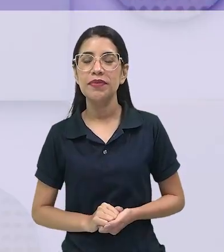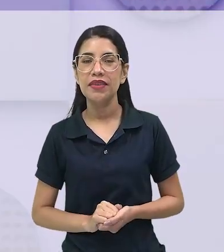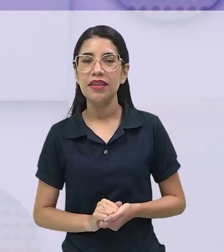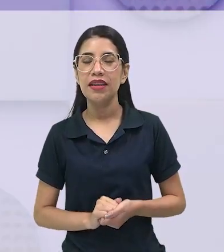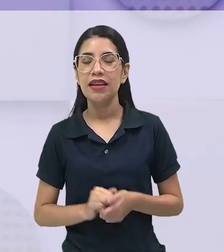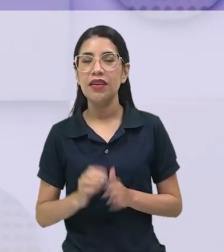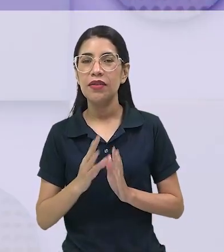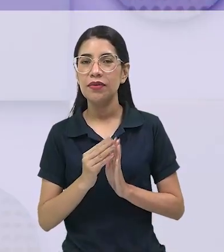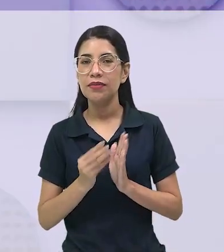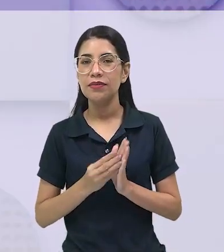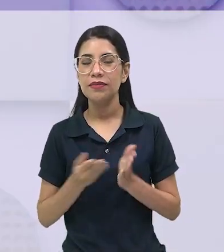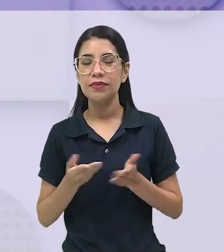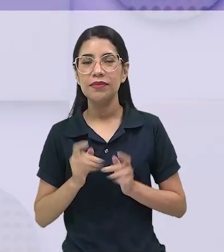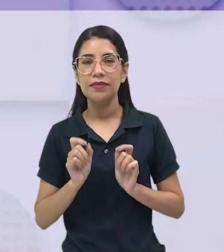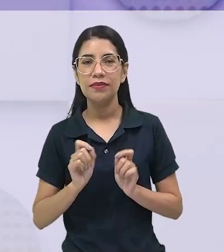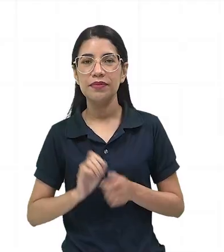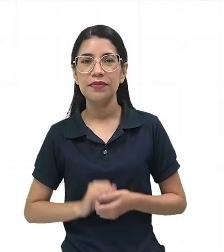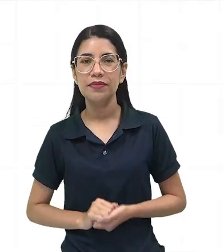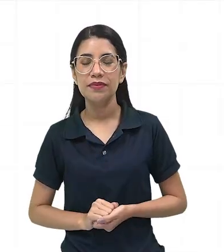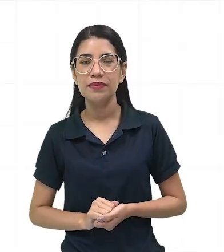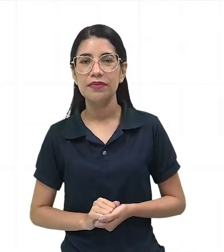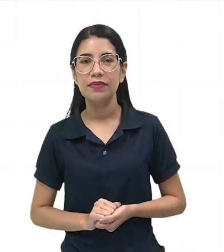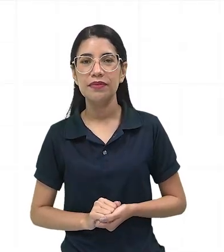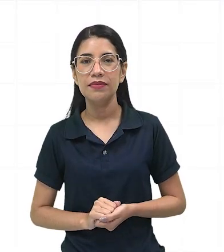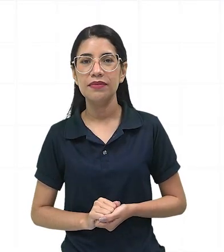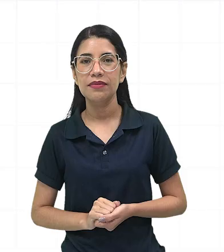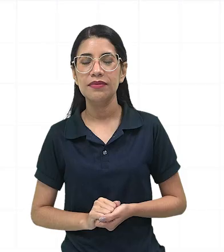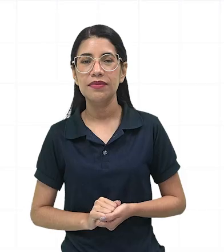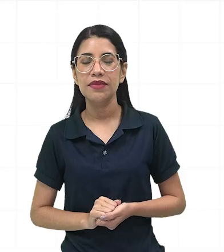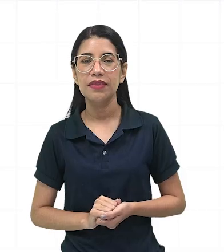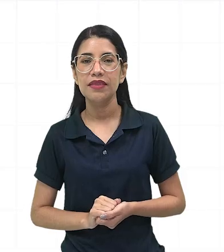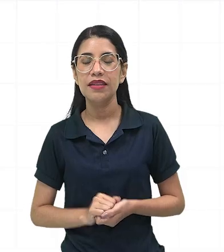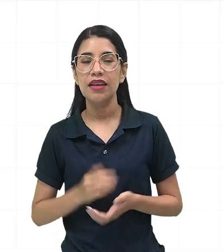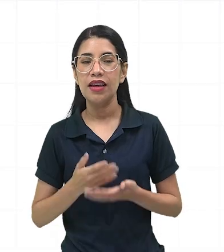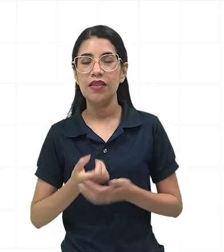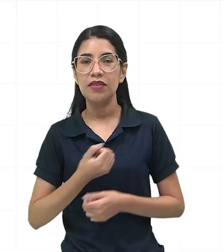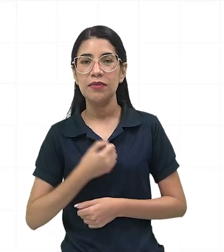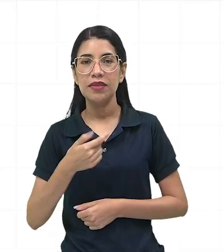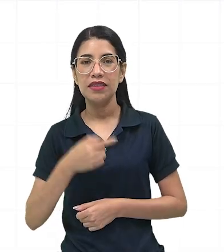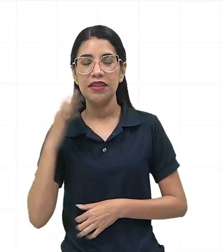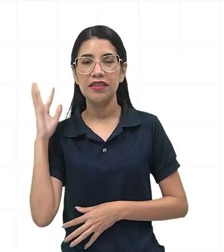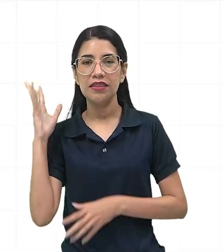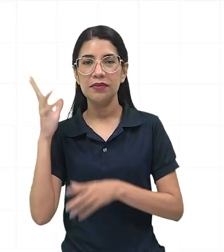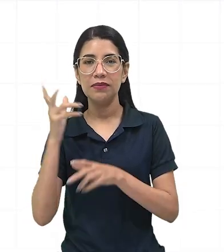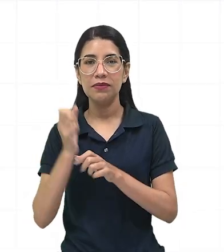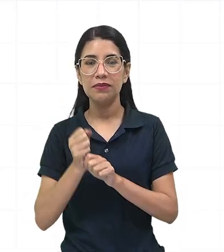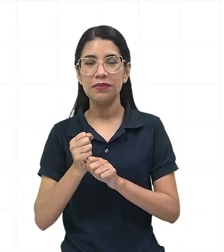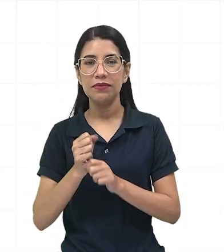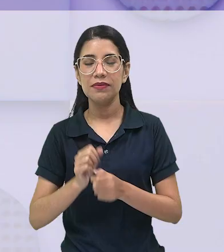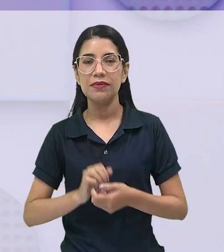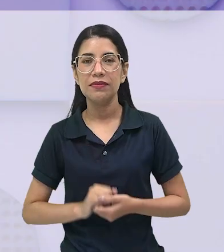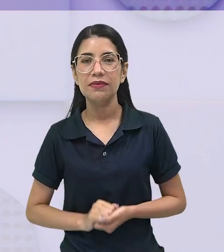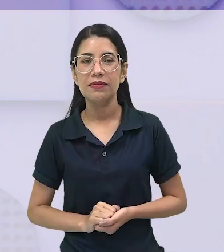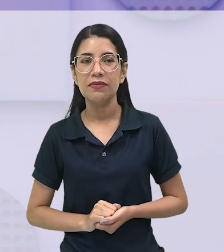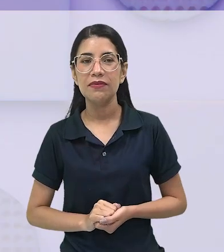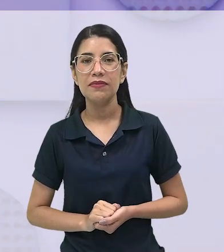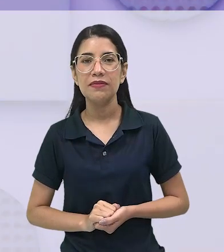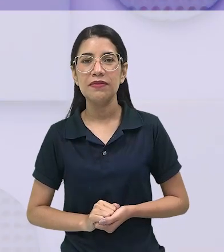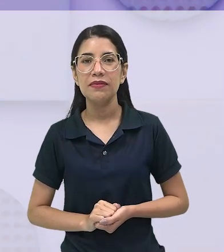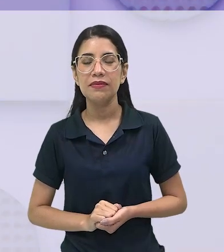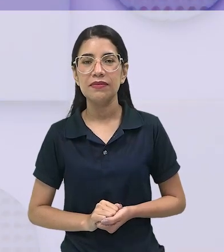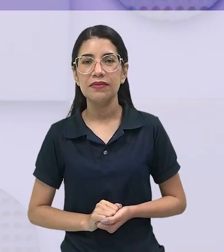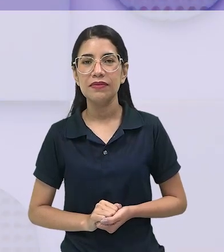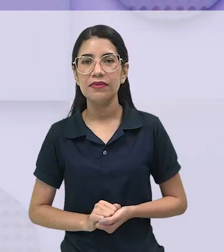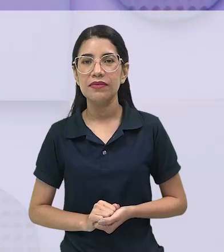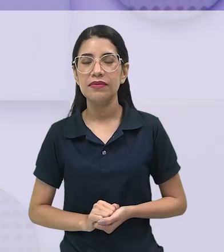juntos vermos o seguinte objeto de conhecimento. Revisão e avaliação.